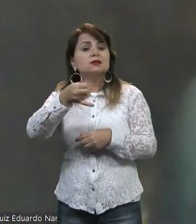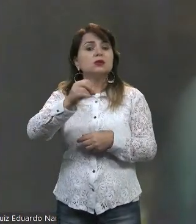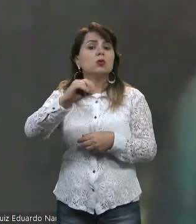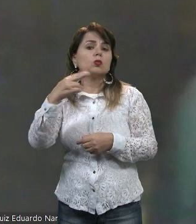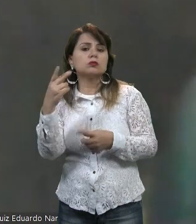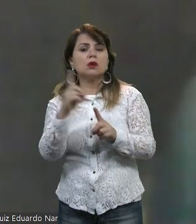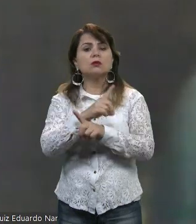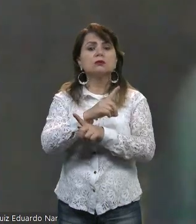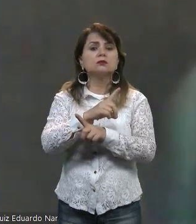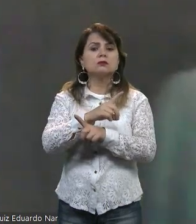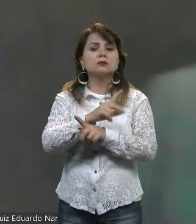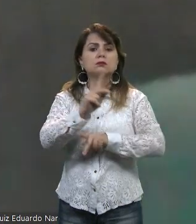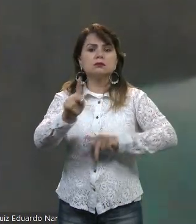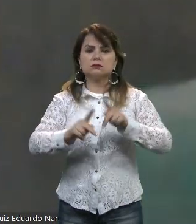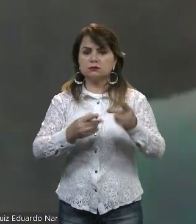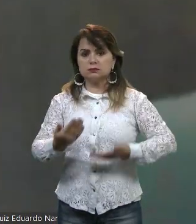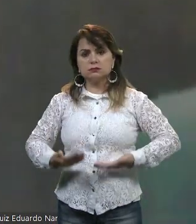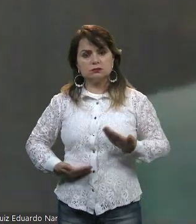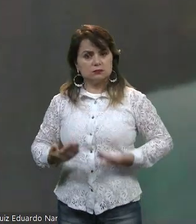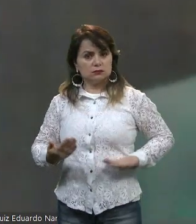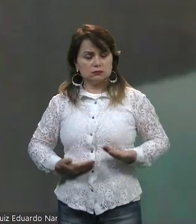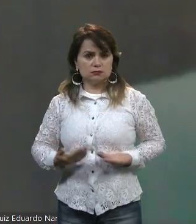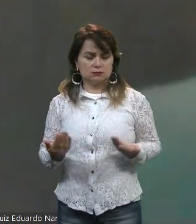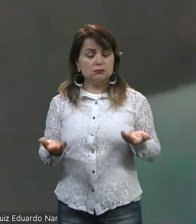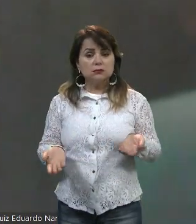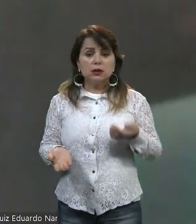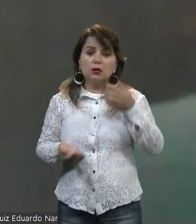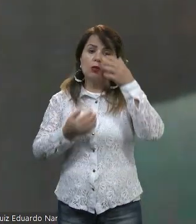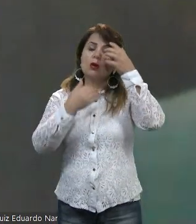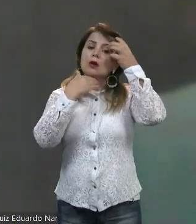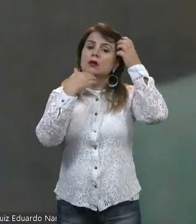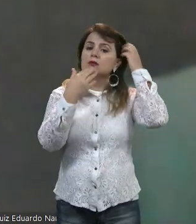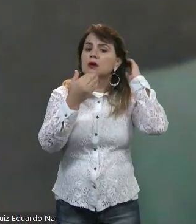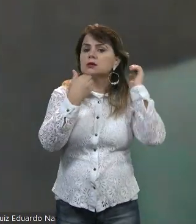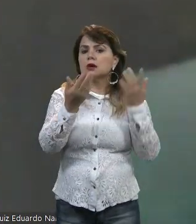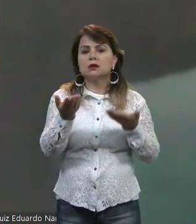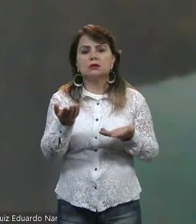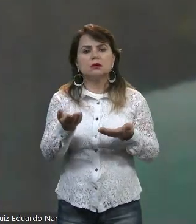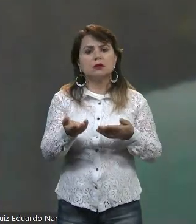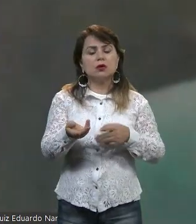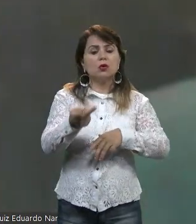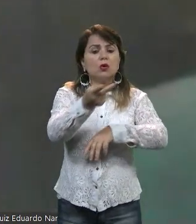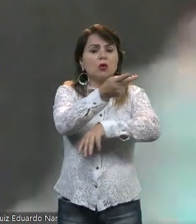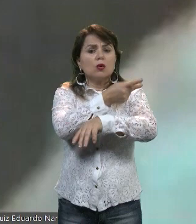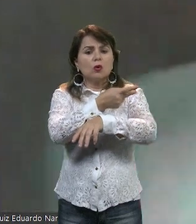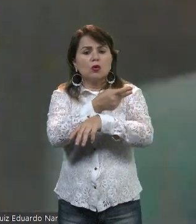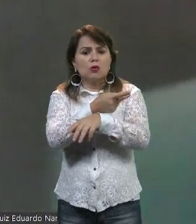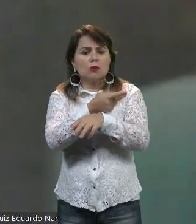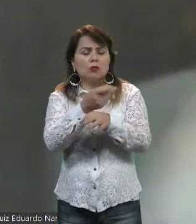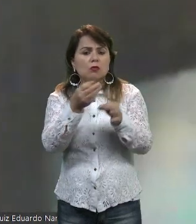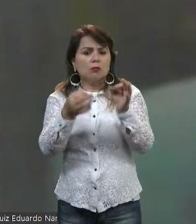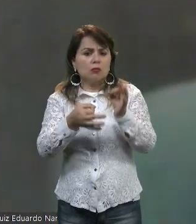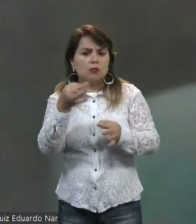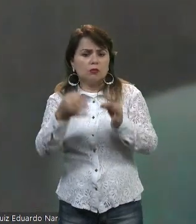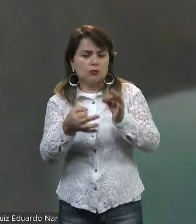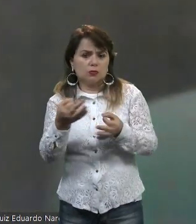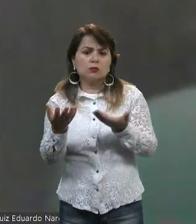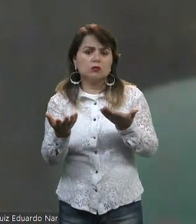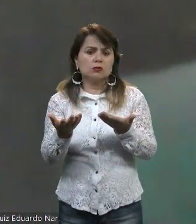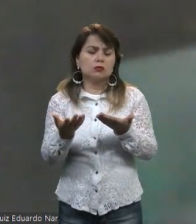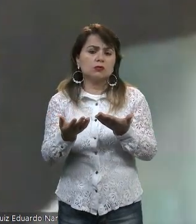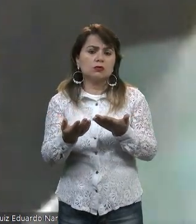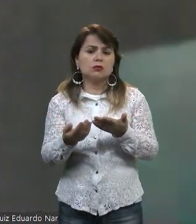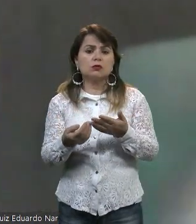servidor. Não adianta essa história do promotor, não adianta essa história, quem vai ser